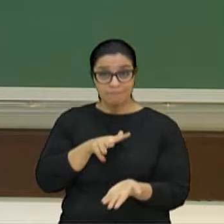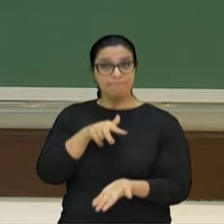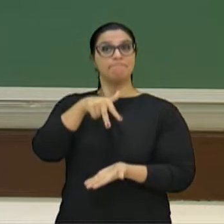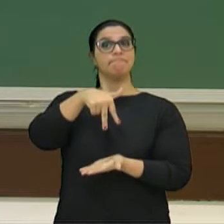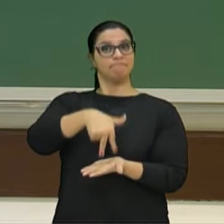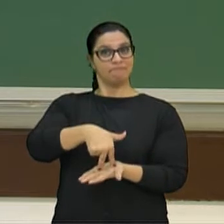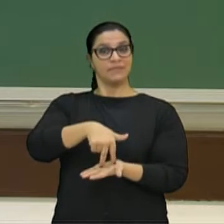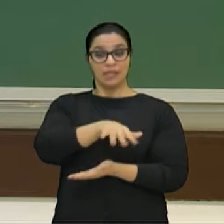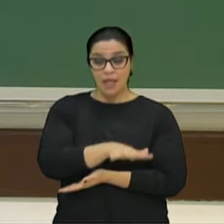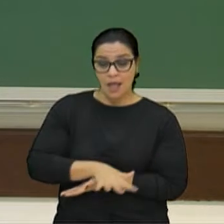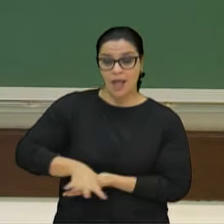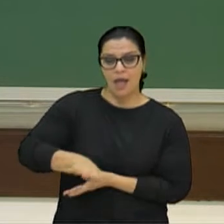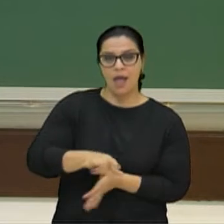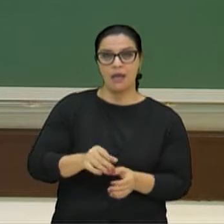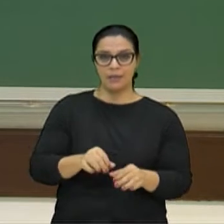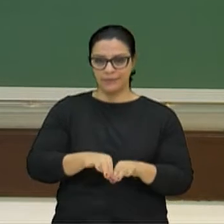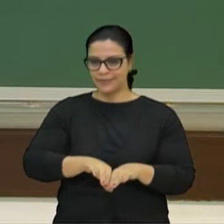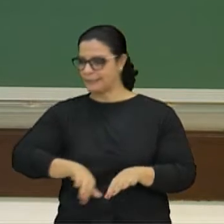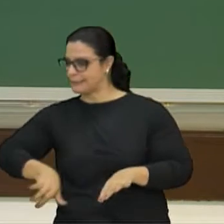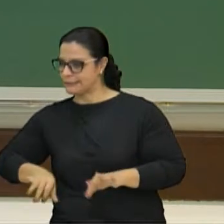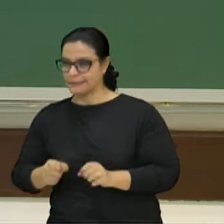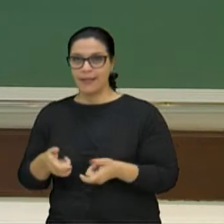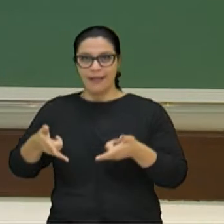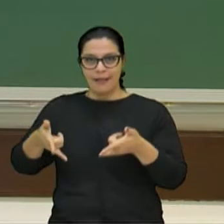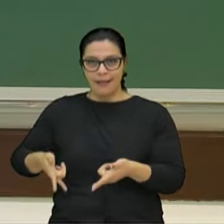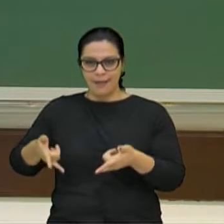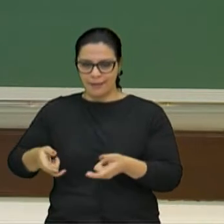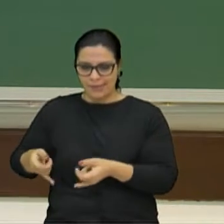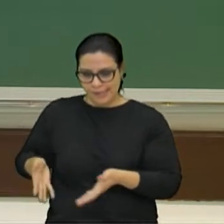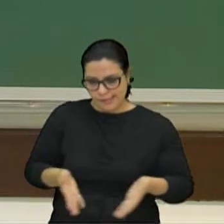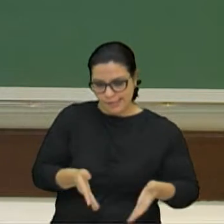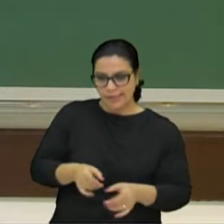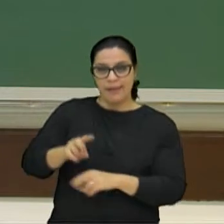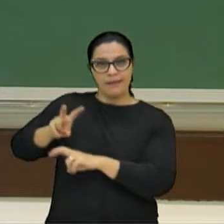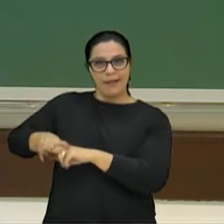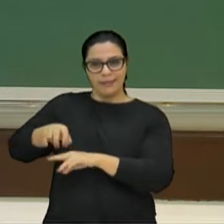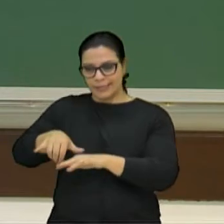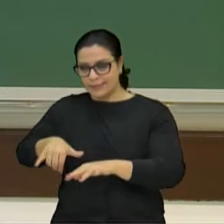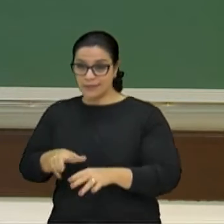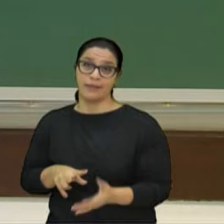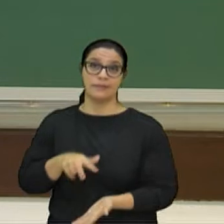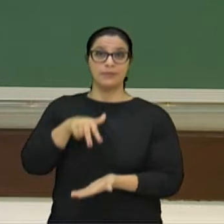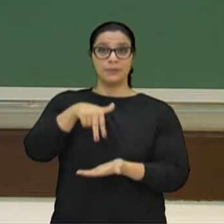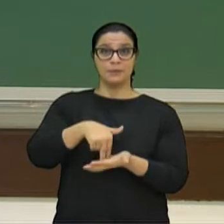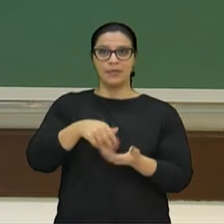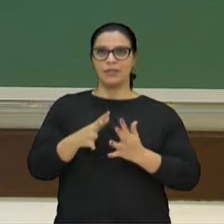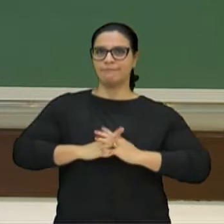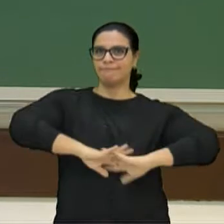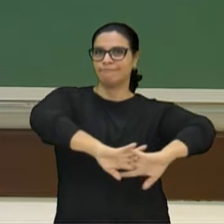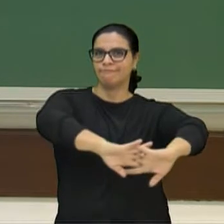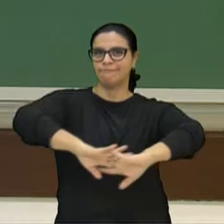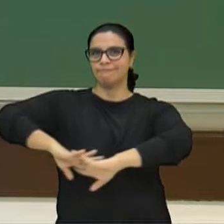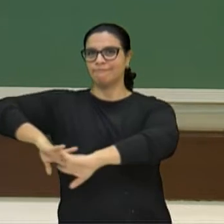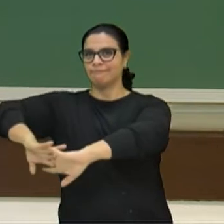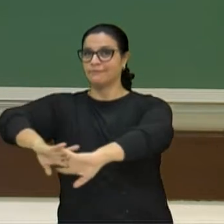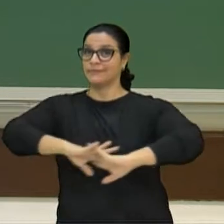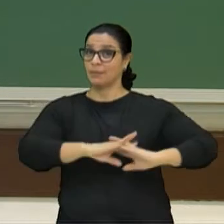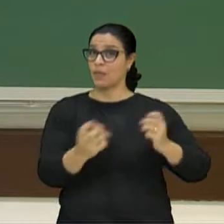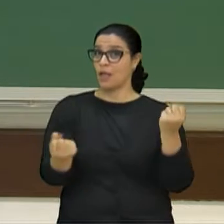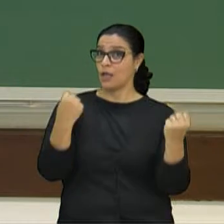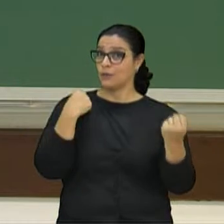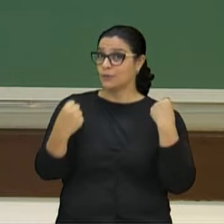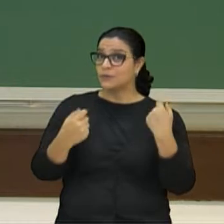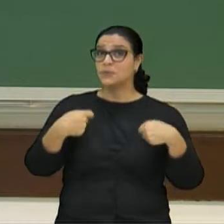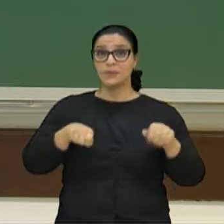Se você tem um espaço, afasta móveis, afasta a cadeira e fica em pé para nós fazermos aquele alongamento, né? Vocês sabem que a aula de Educação